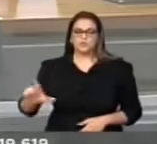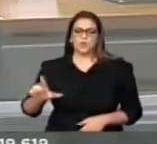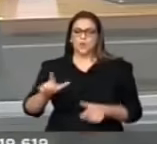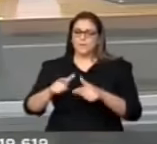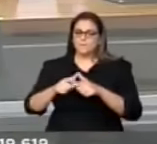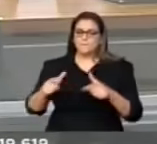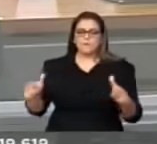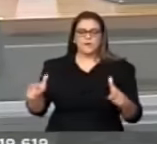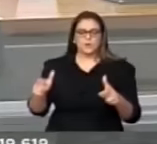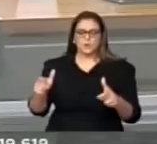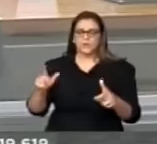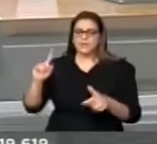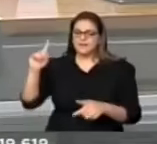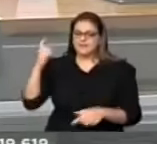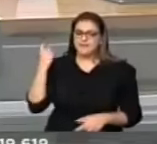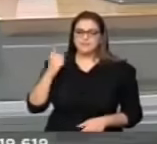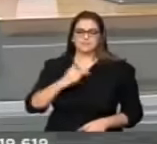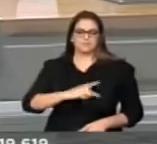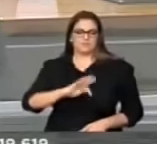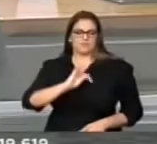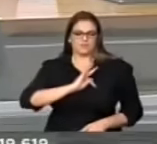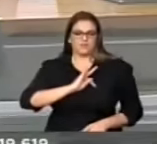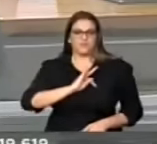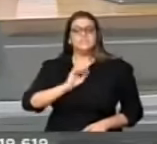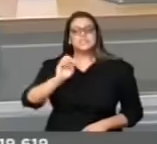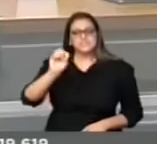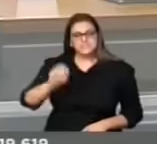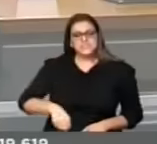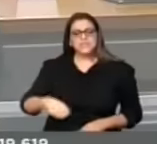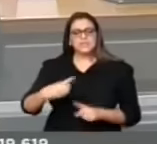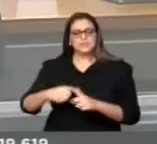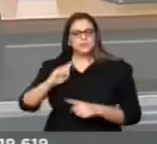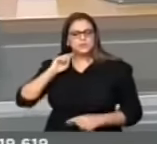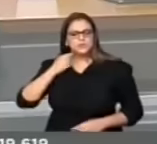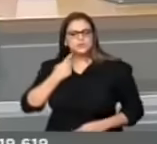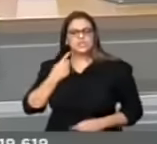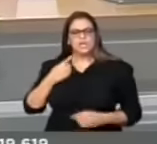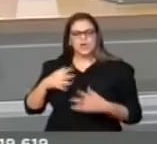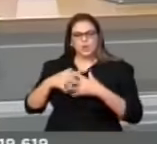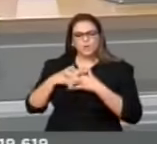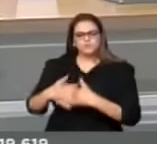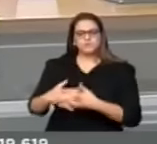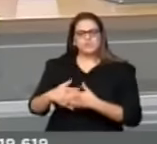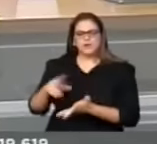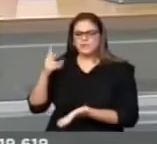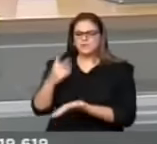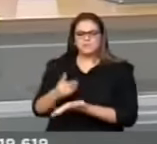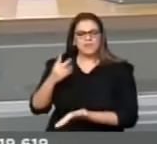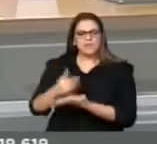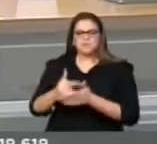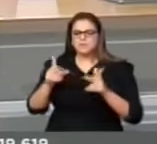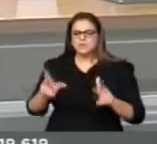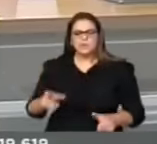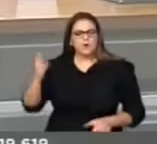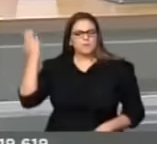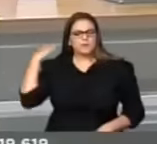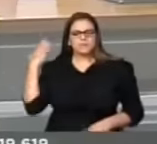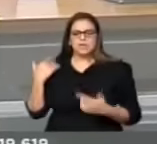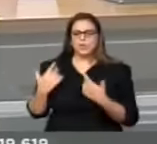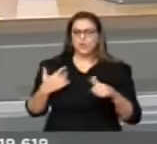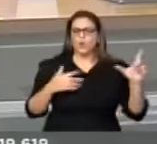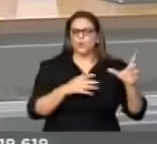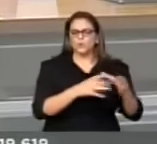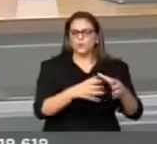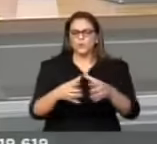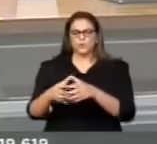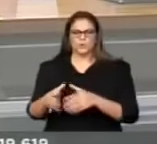saiu do PT. Sim, porque o PT se atolou em corrupção. Ele fez a mesma coisa que os outros partidos. Mas